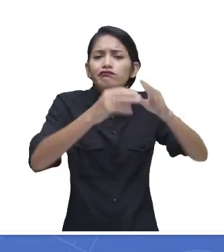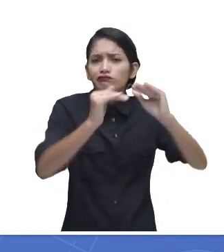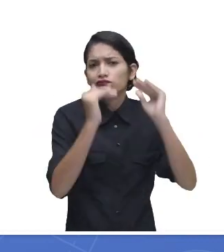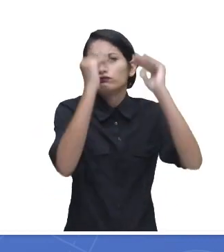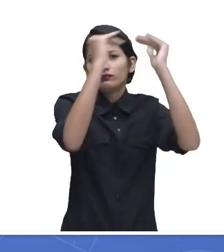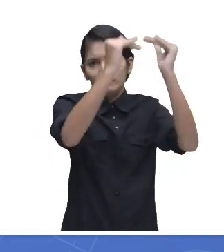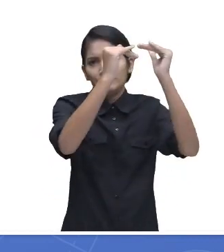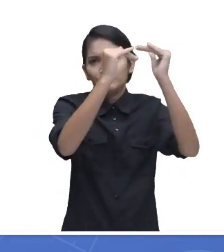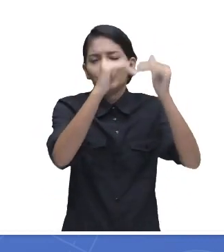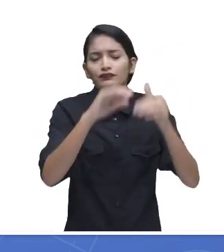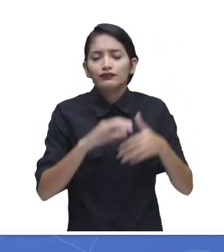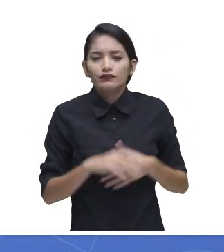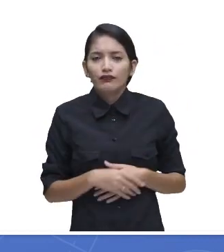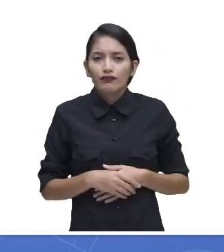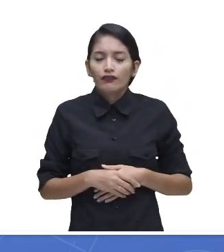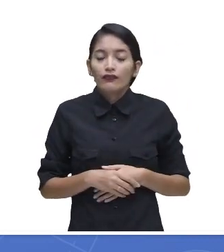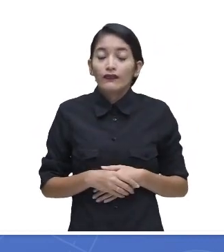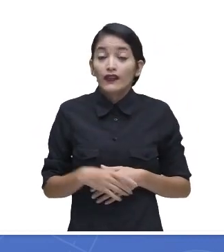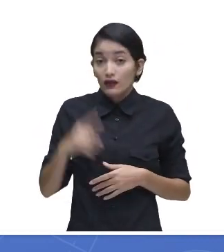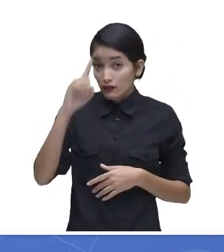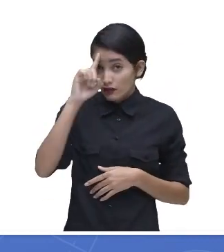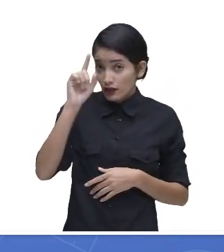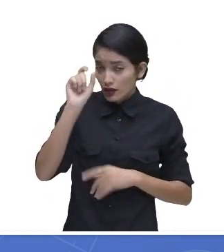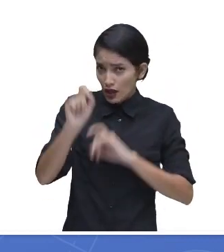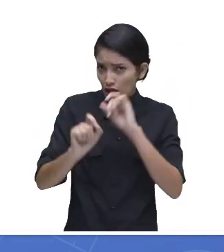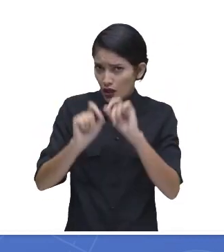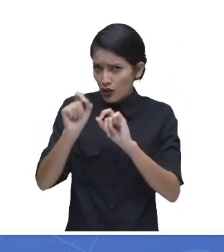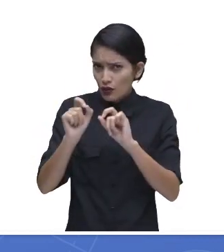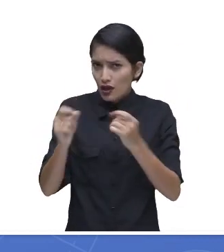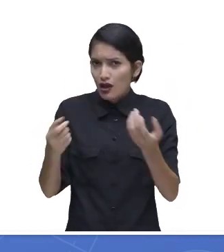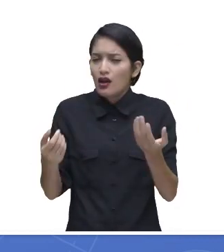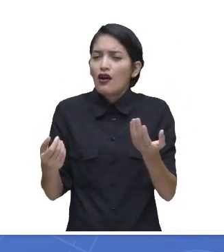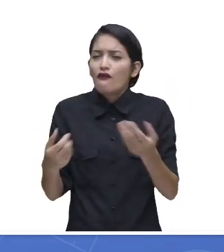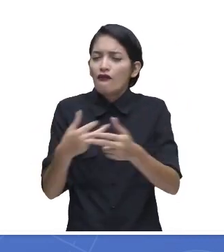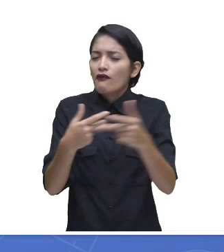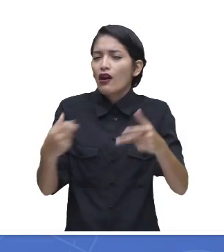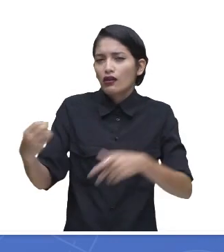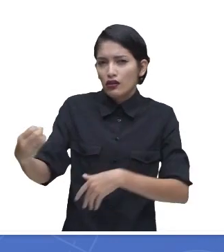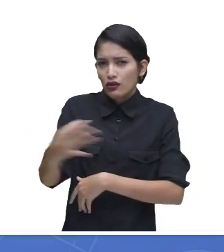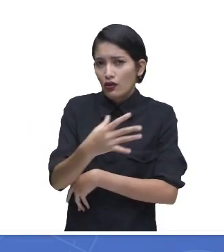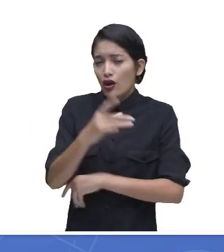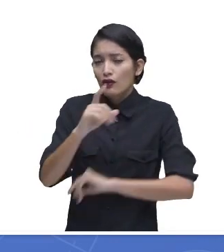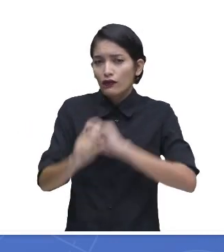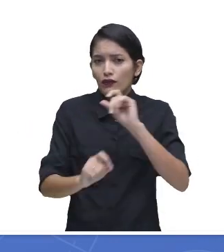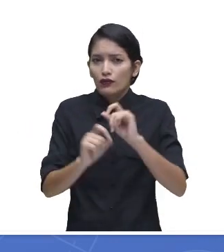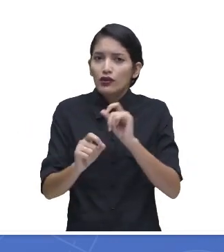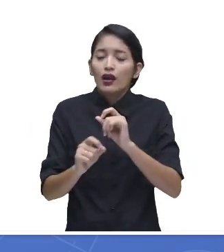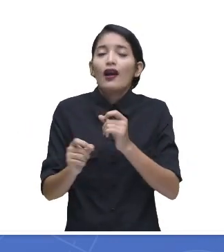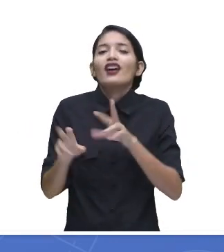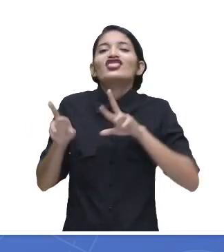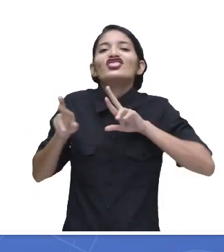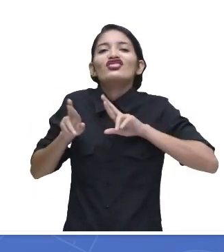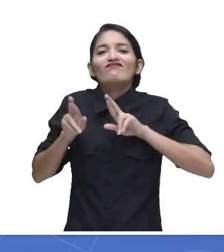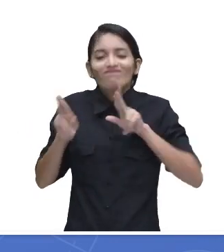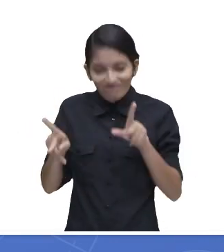vejam bem, a ideia que está por trás da modernidade, ela vem contra